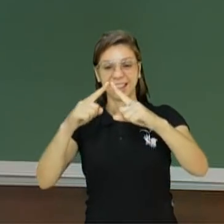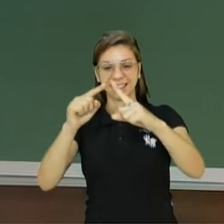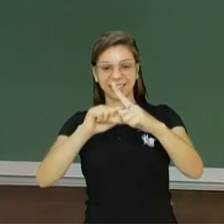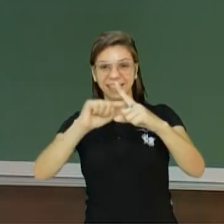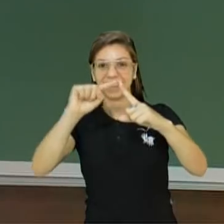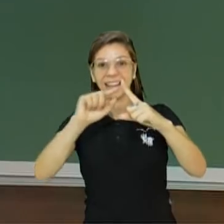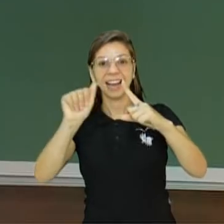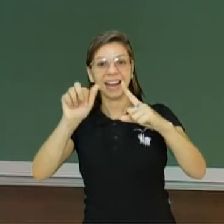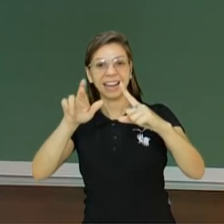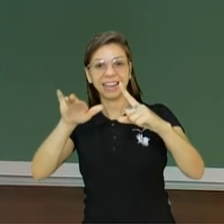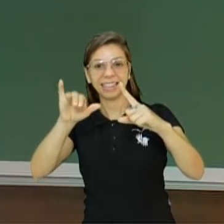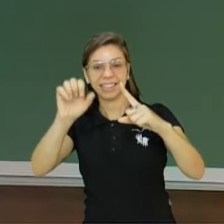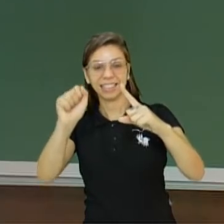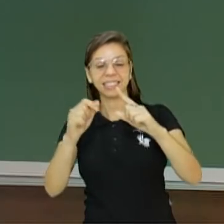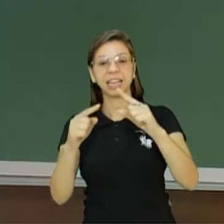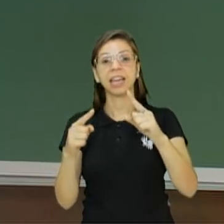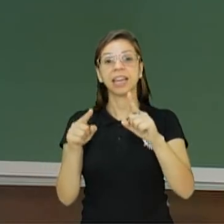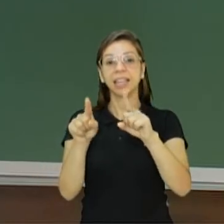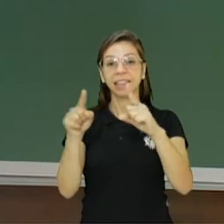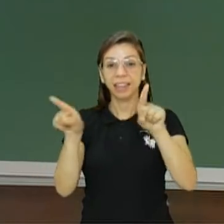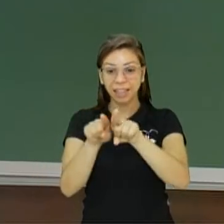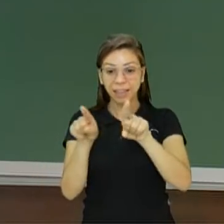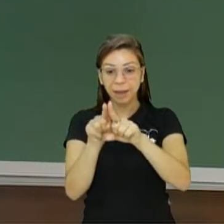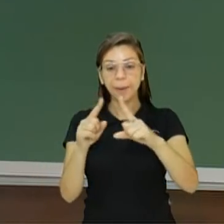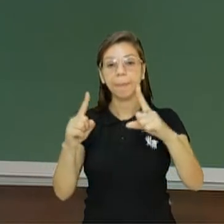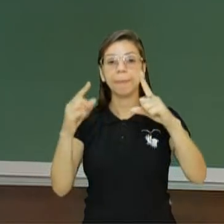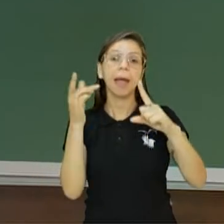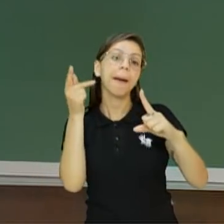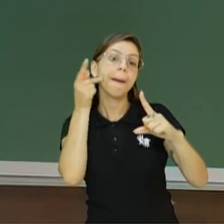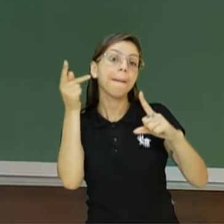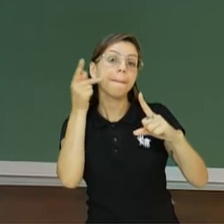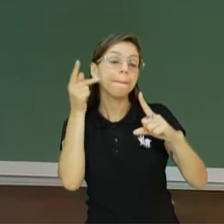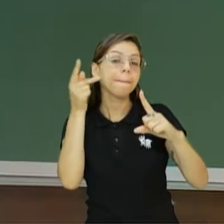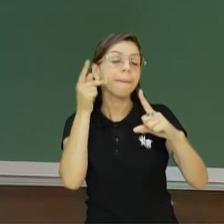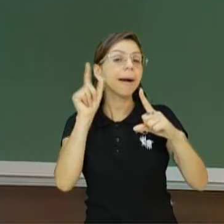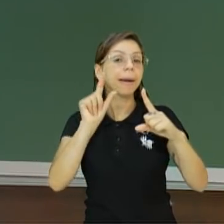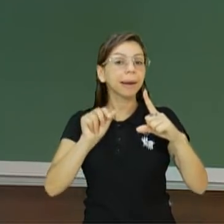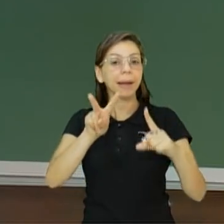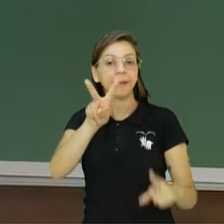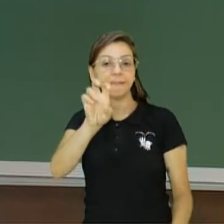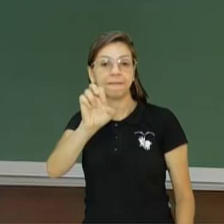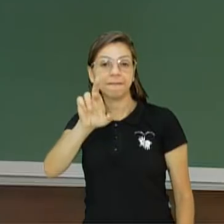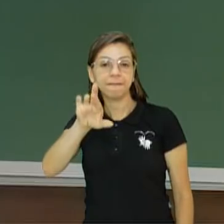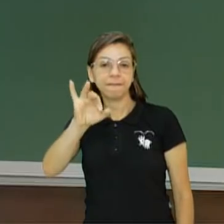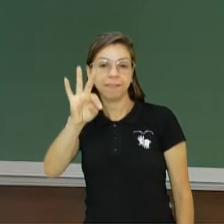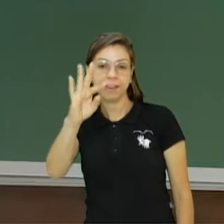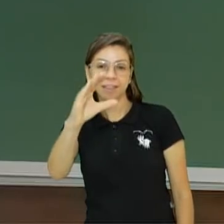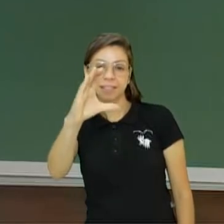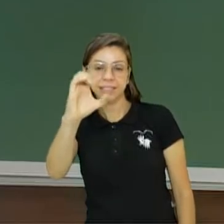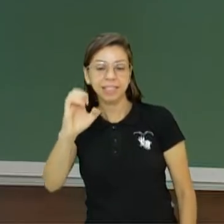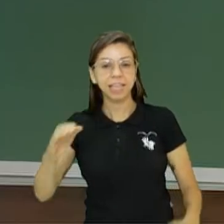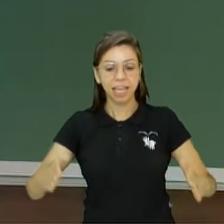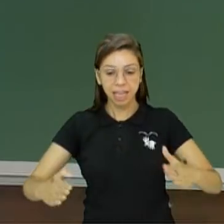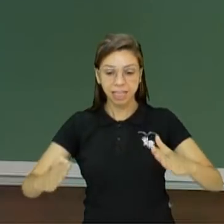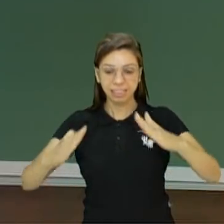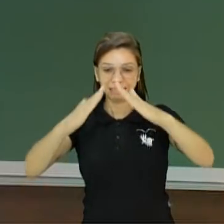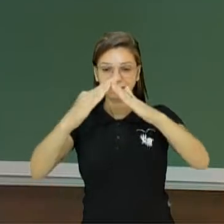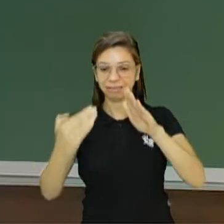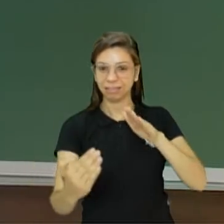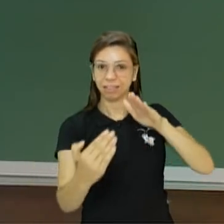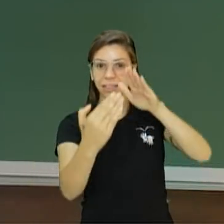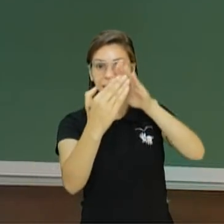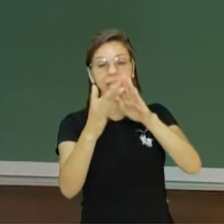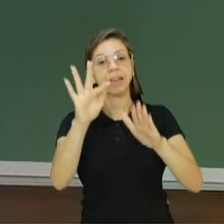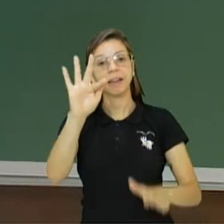os vértices e toda a parte plana são as faces. Então, vamos contar juntos aqui, ó. Aqui nós temos